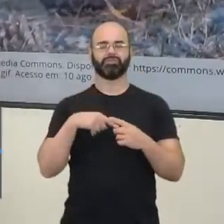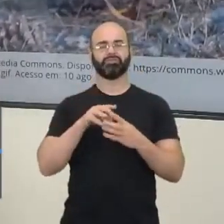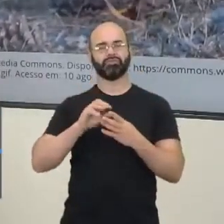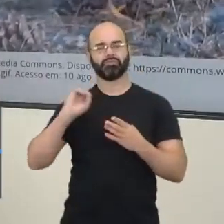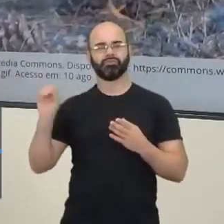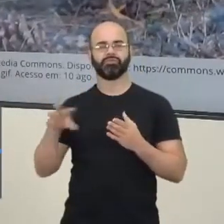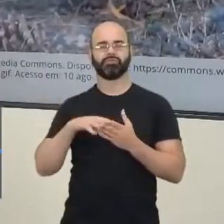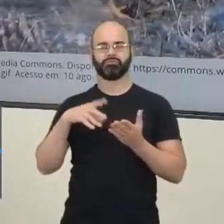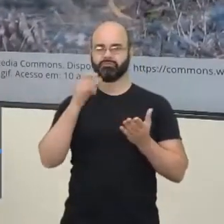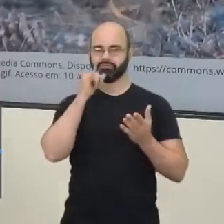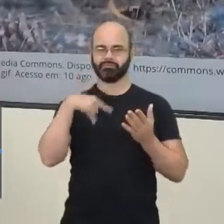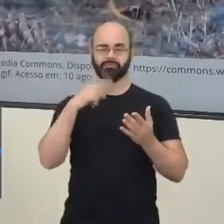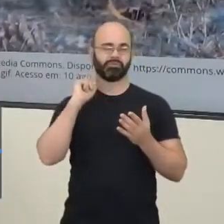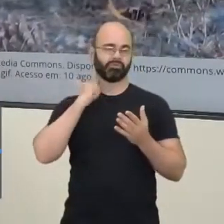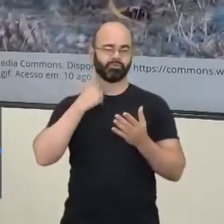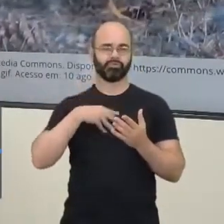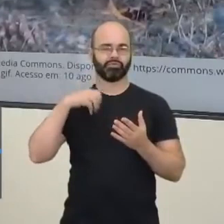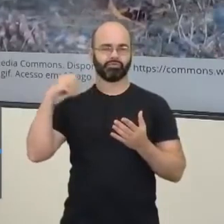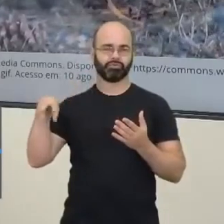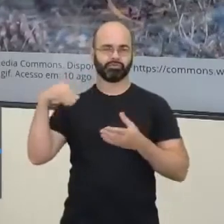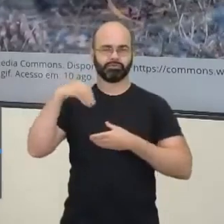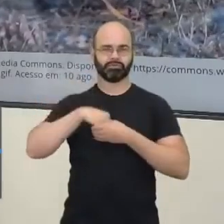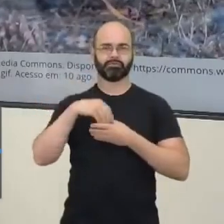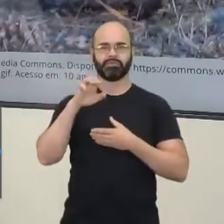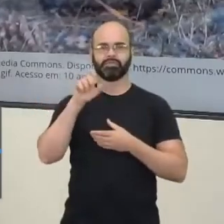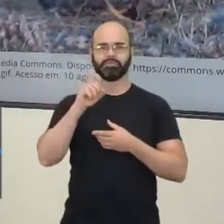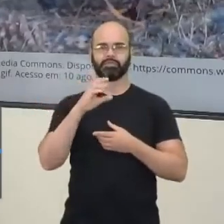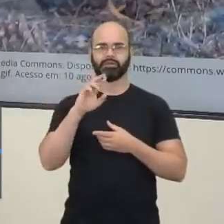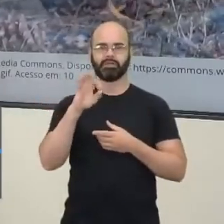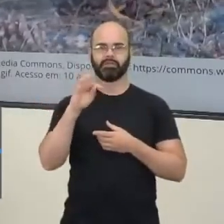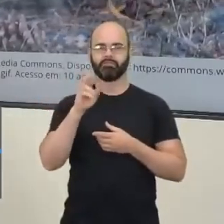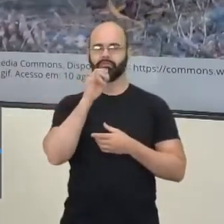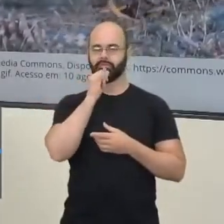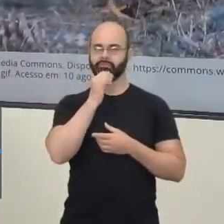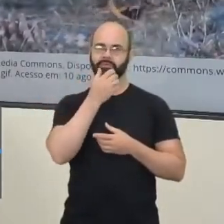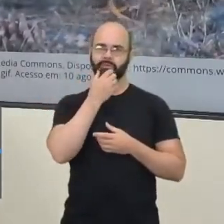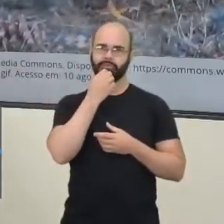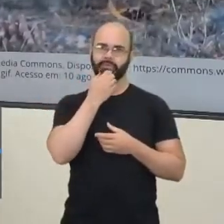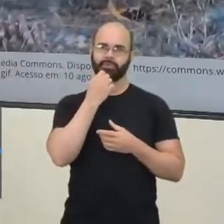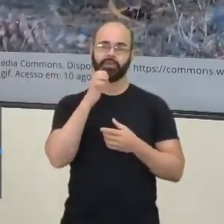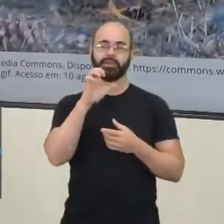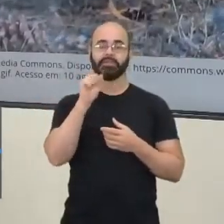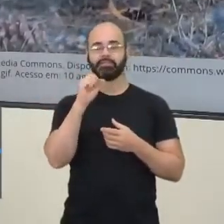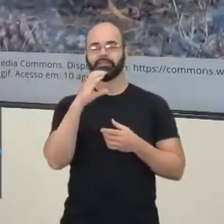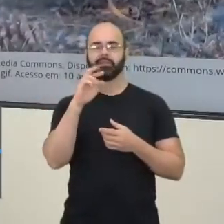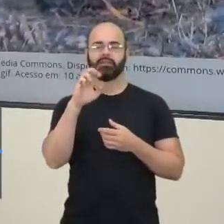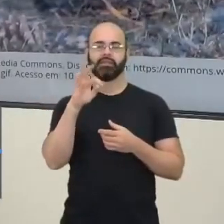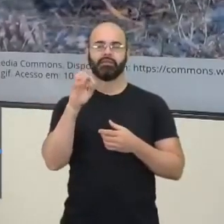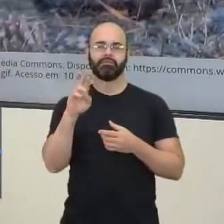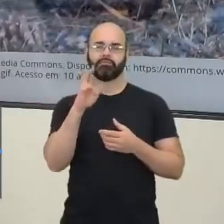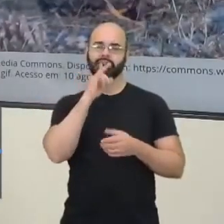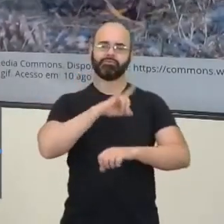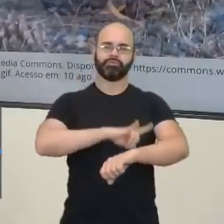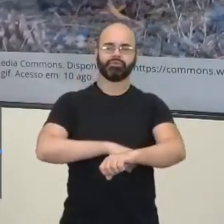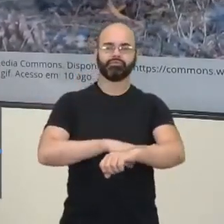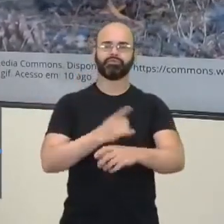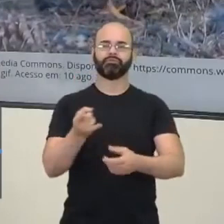excretar, jogar para fora. E aí a gente entra no sistema excretor, né? Urinário, etc. Digestório também, tá